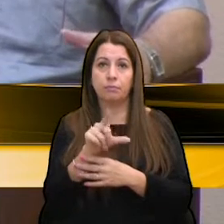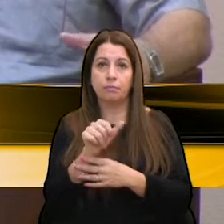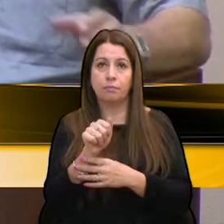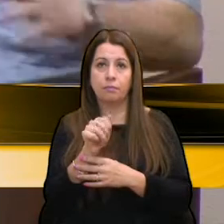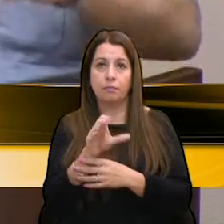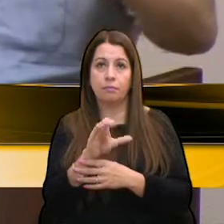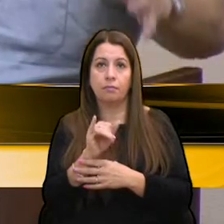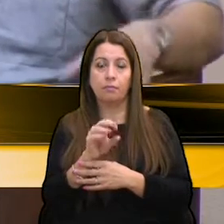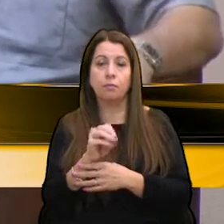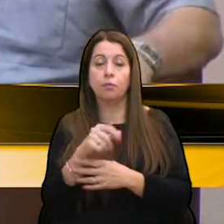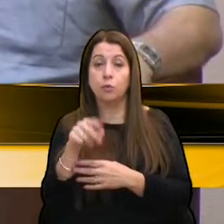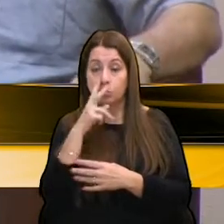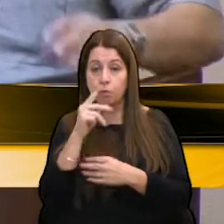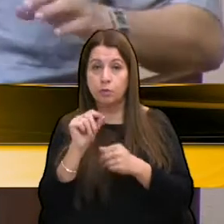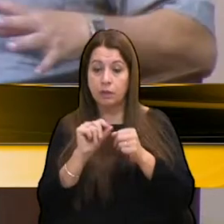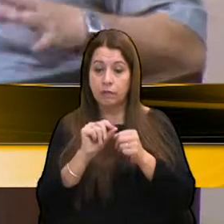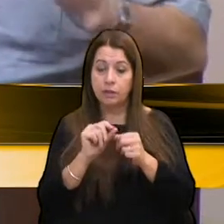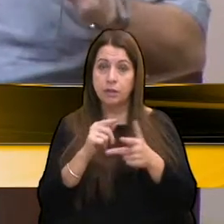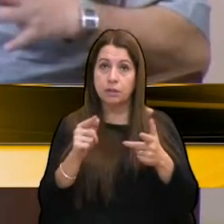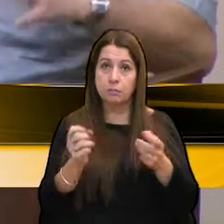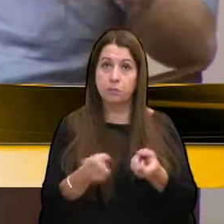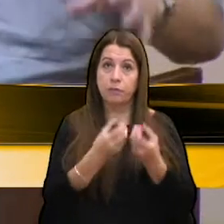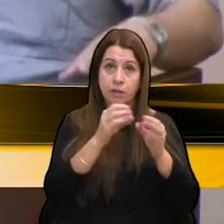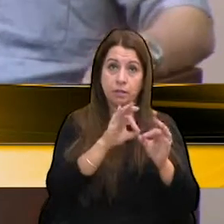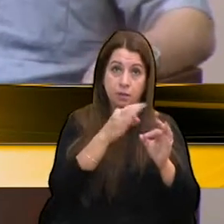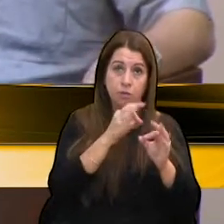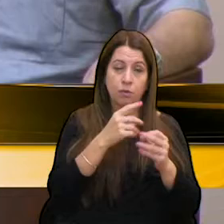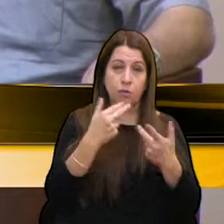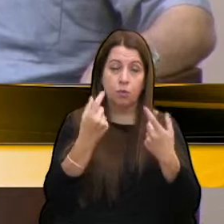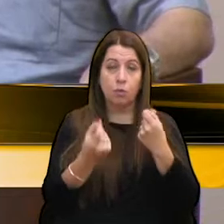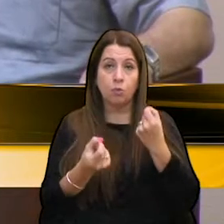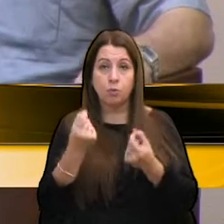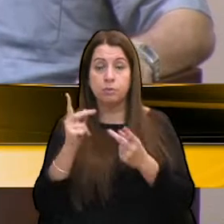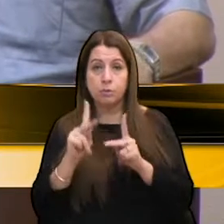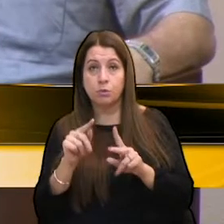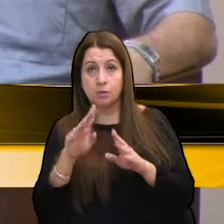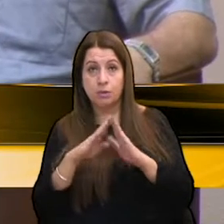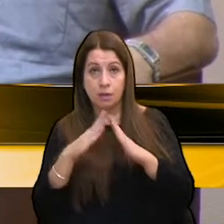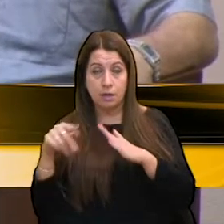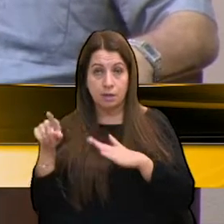rua, como foi feito, que era para ser Festa da Uva, alguns moradores ali,